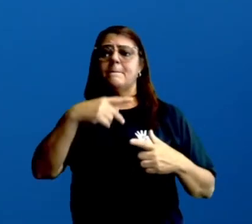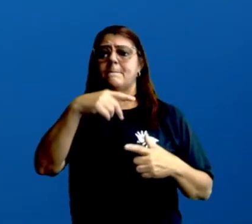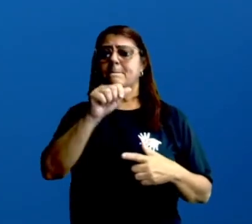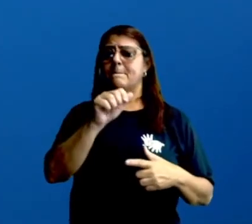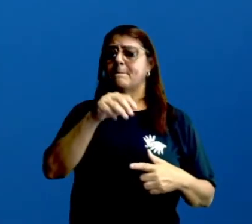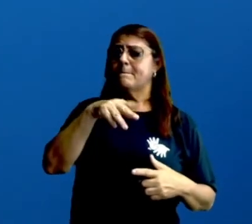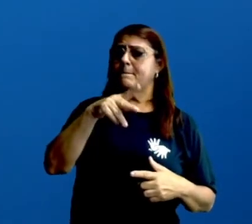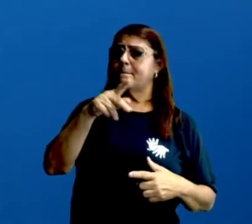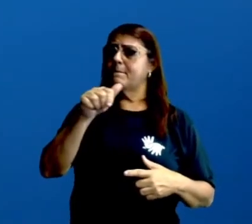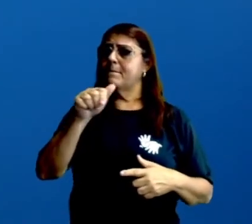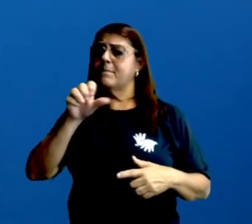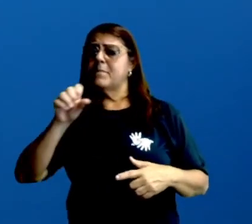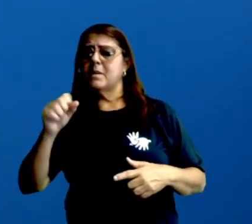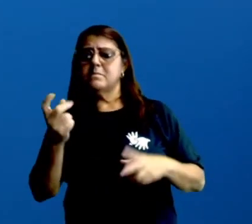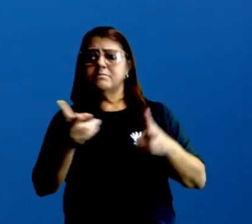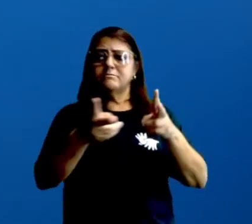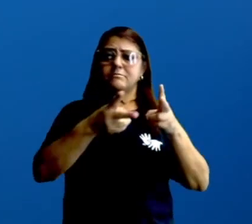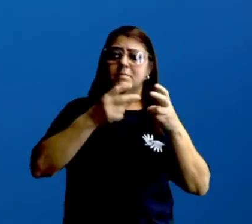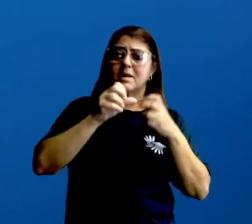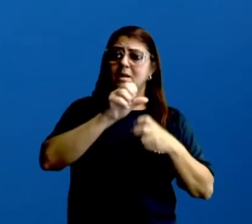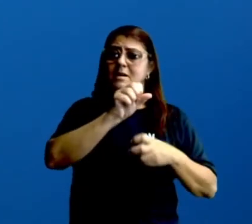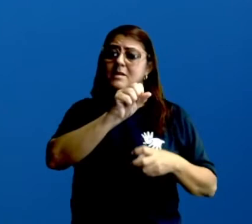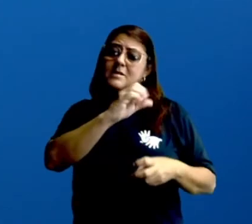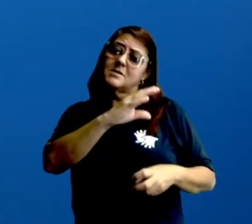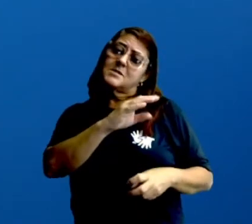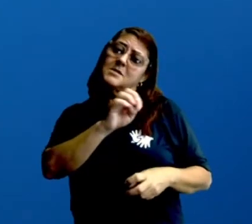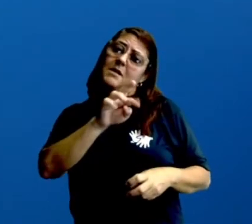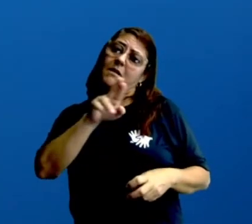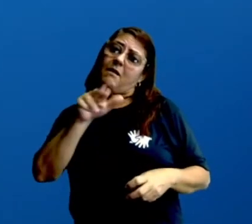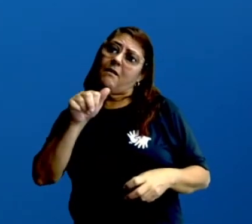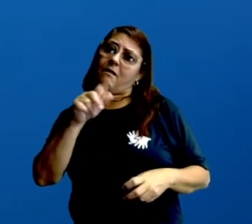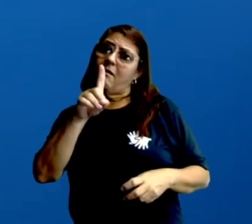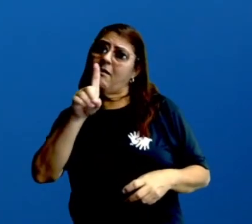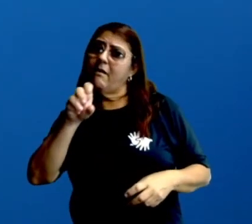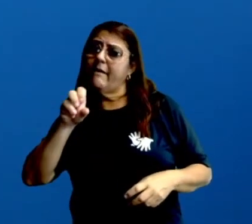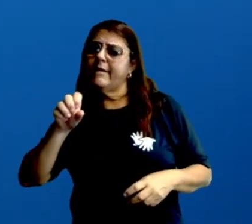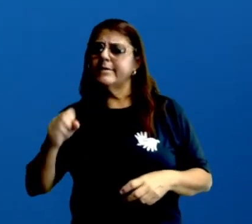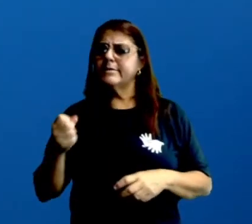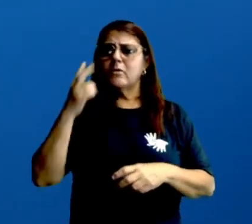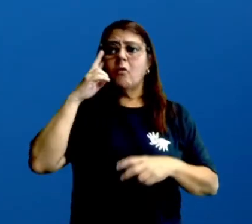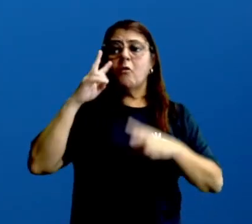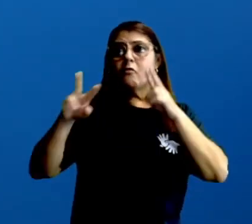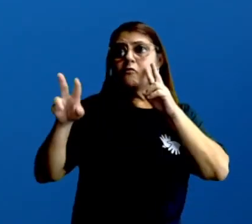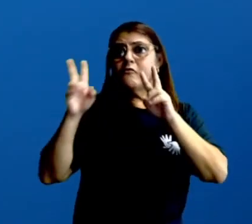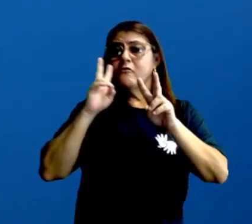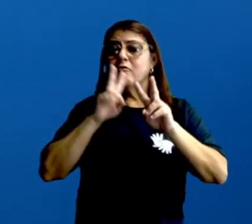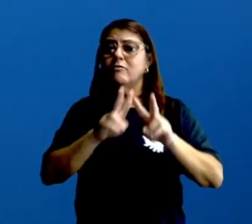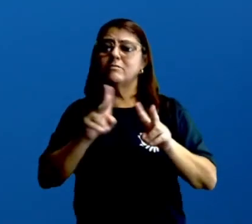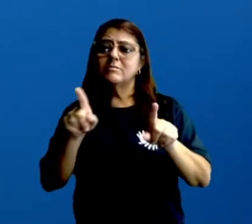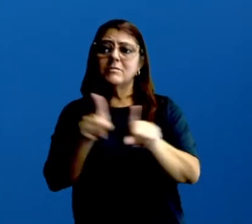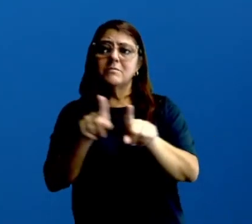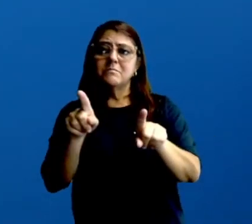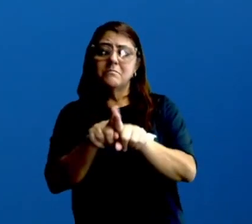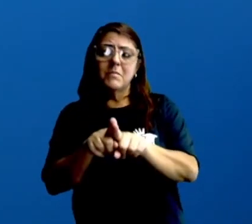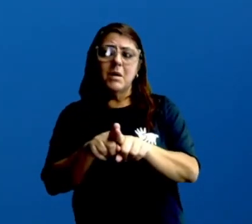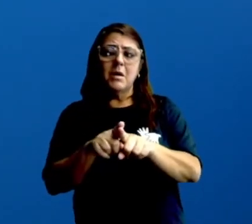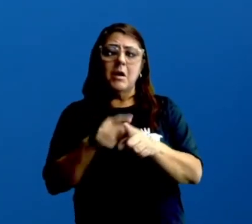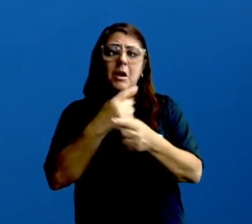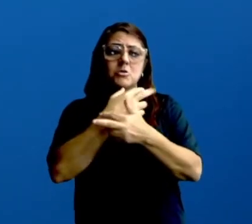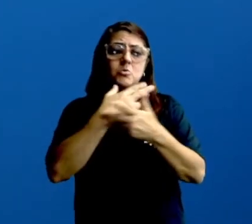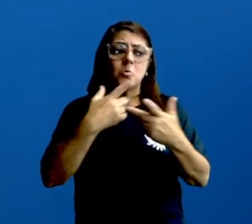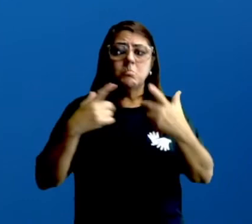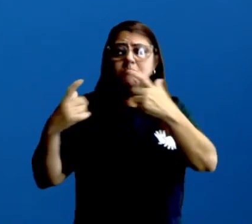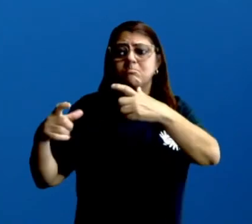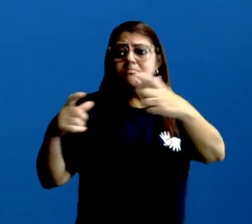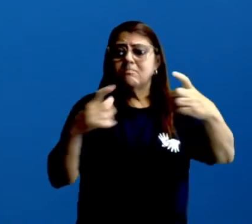Cerrado percebemos como está na nossa realidade vimos as imagens bem bacanas aqui para a gente pensar também nessa